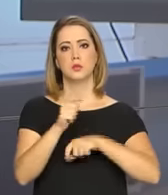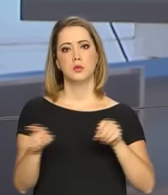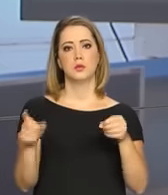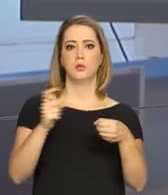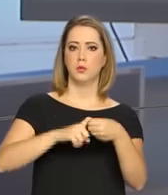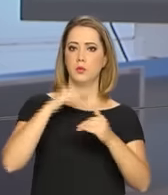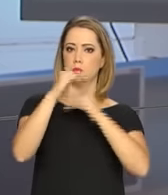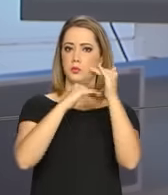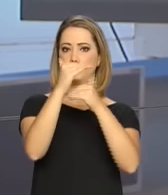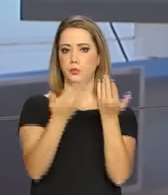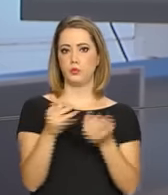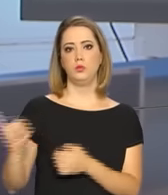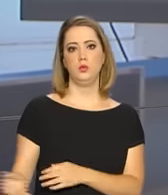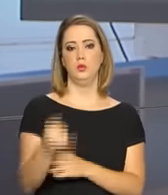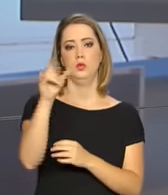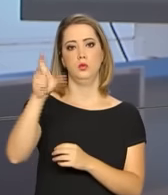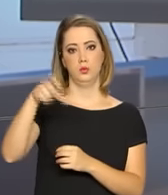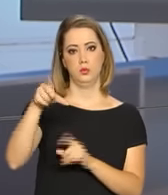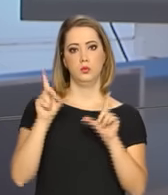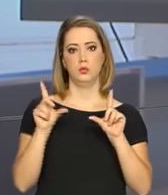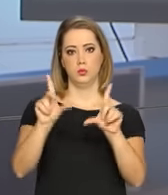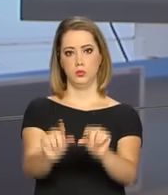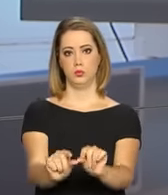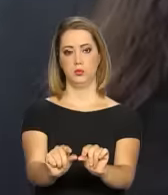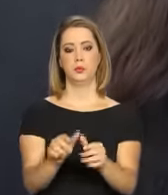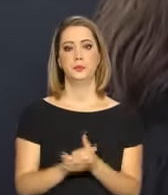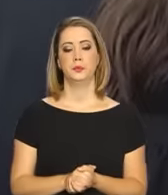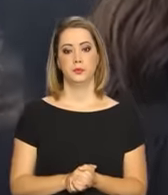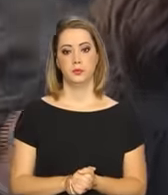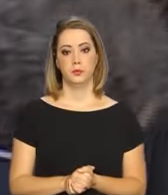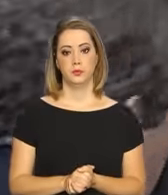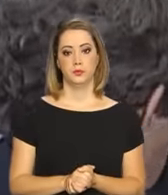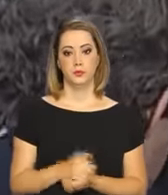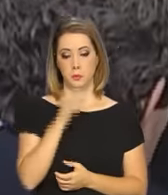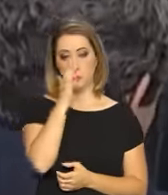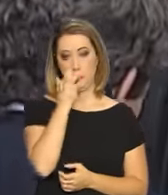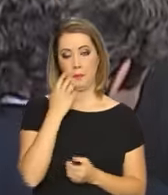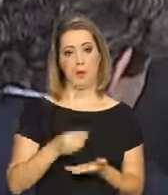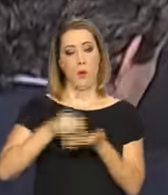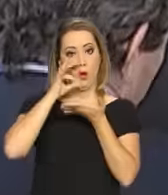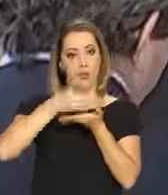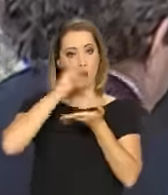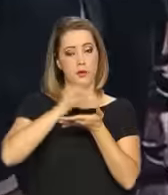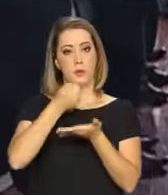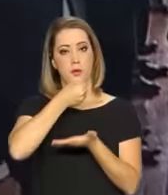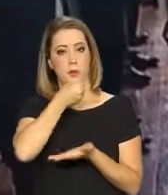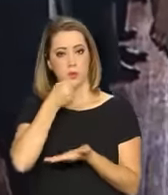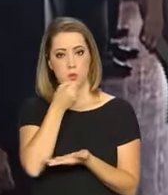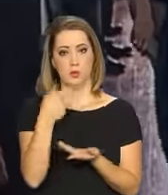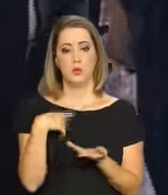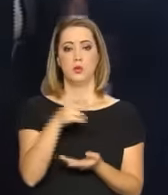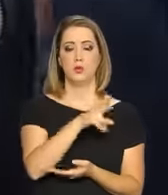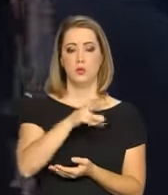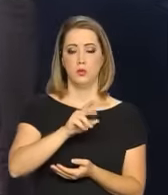voltar a crescer os juros do cartão de crédito vão ficar menores durante café da manhã com jornalistas no Palácio da Alvorada o